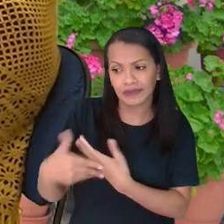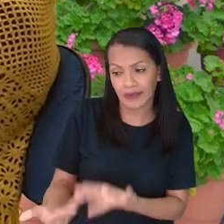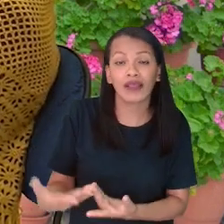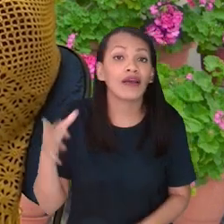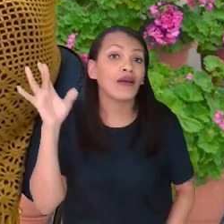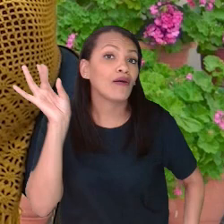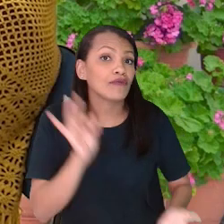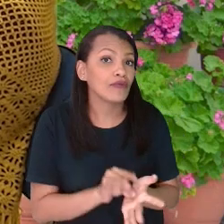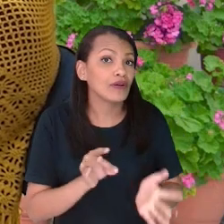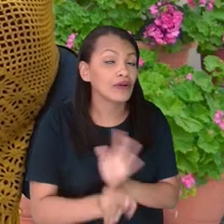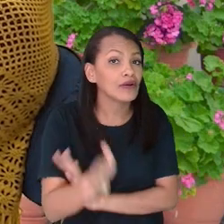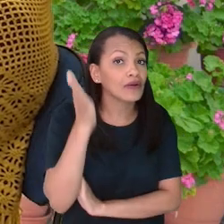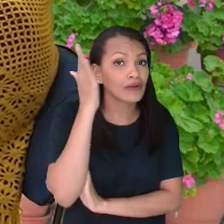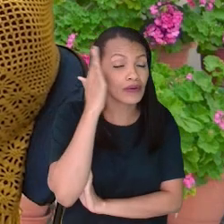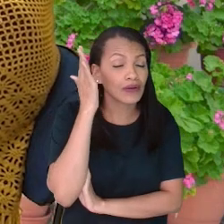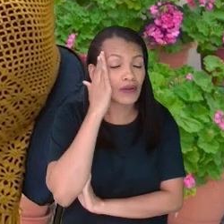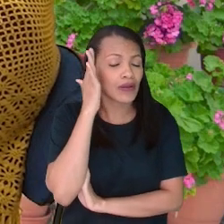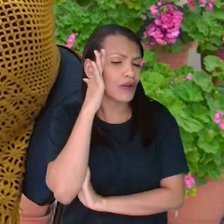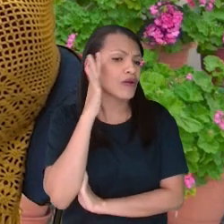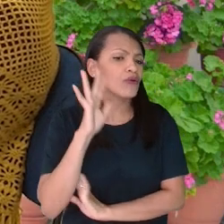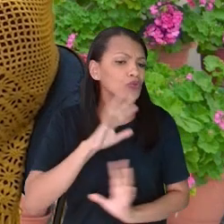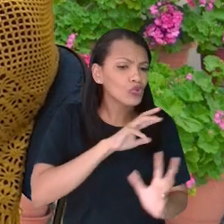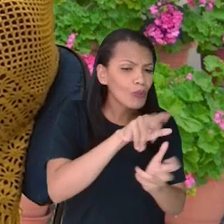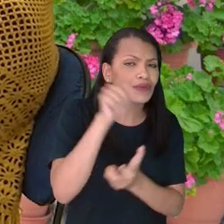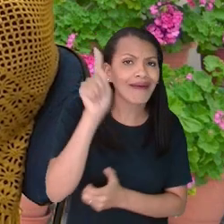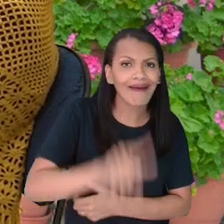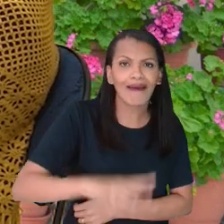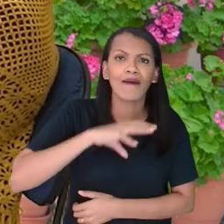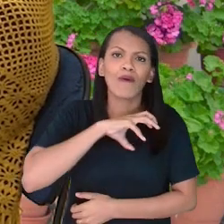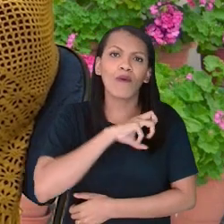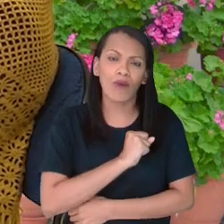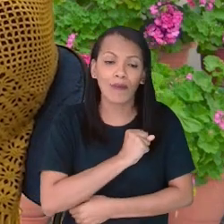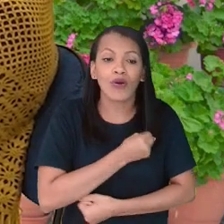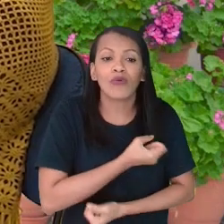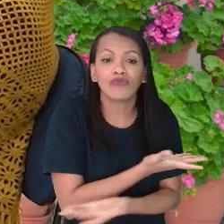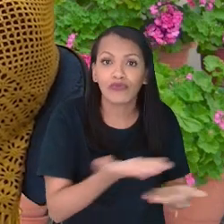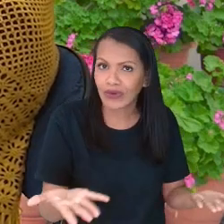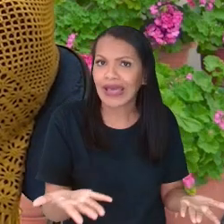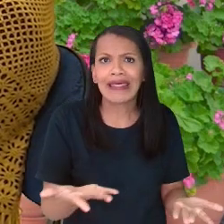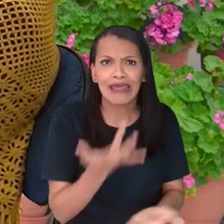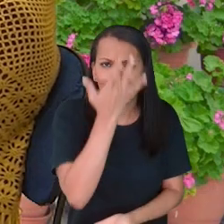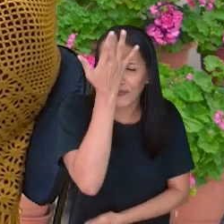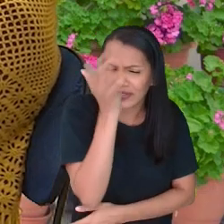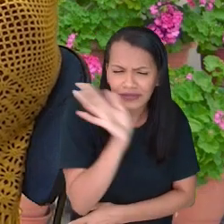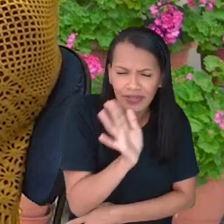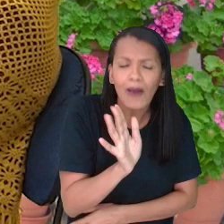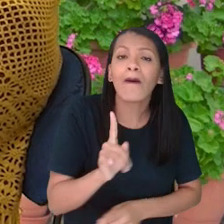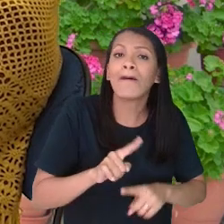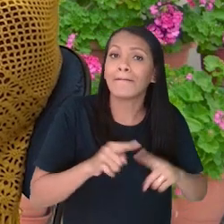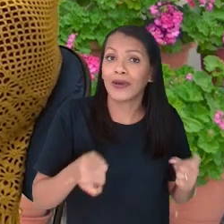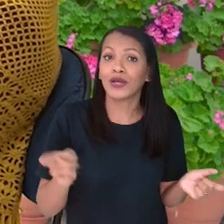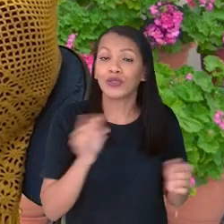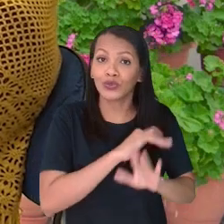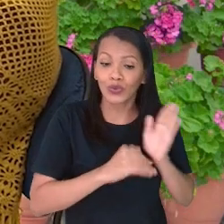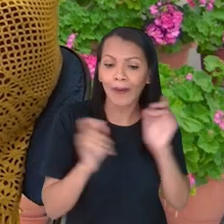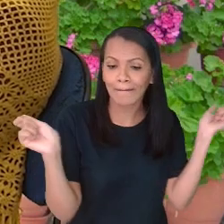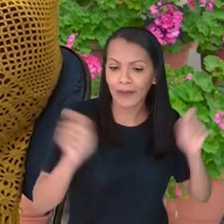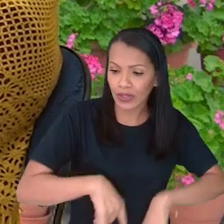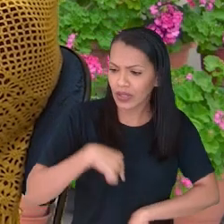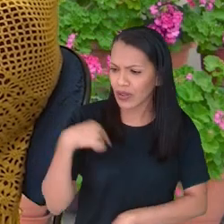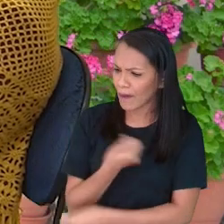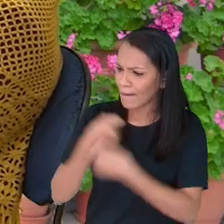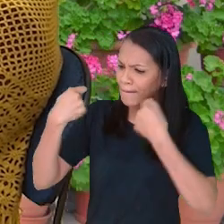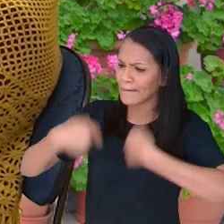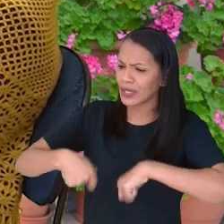verdadeira compreensão do mundo é o amor. Nada é fácil, mas tudo é possível. E teremos o equilíbrio de que precisamos para fazer